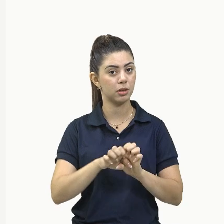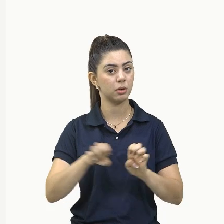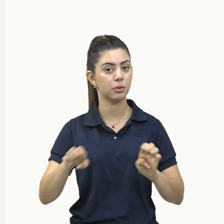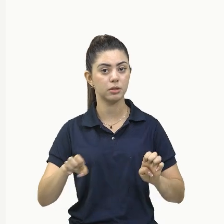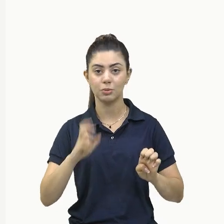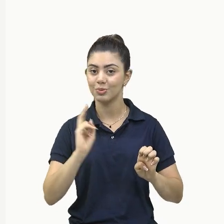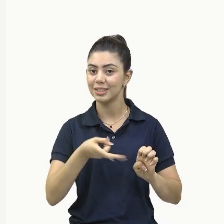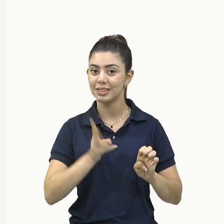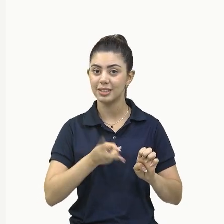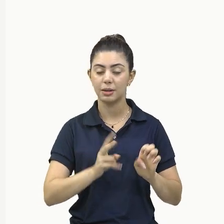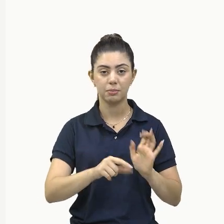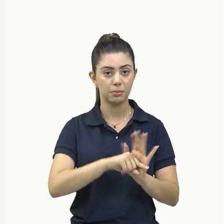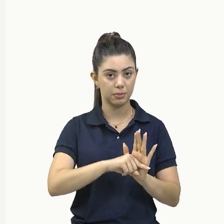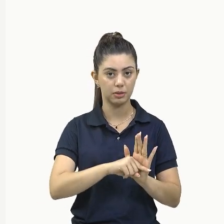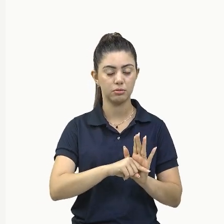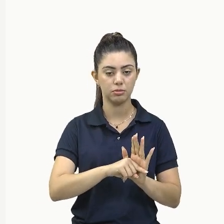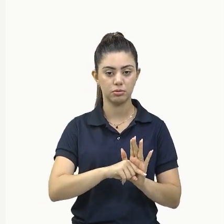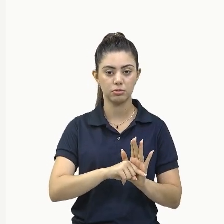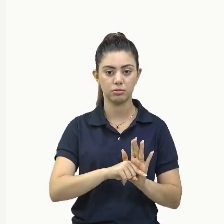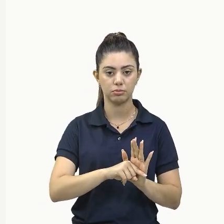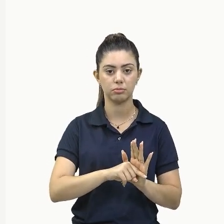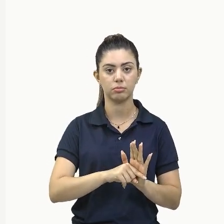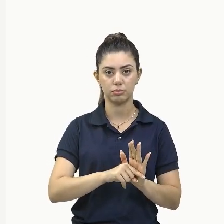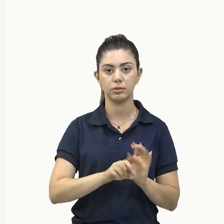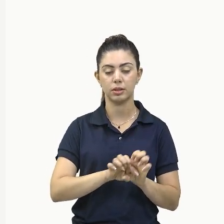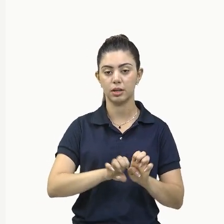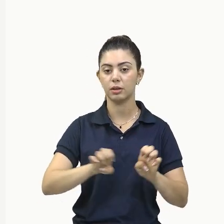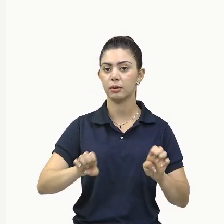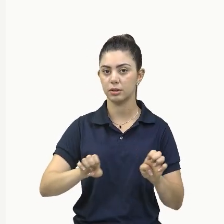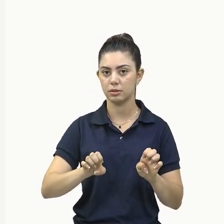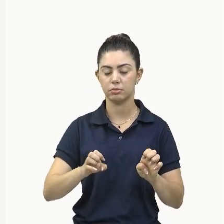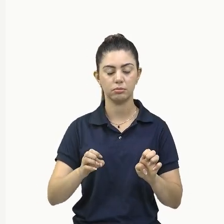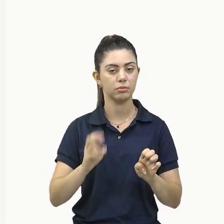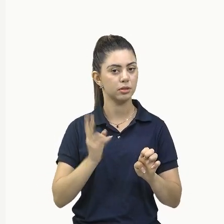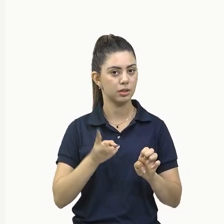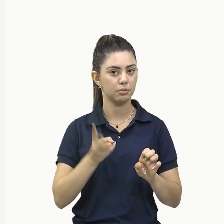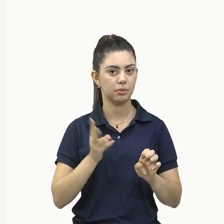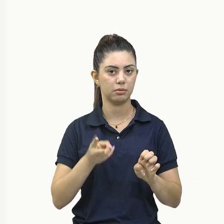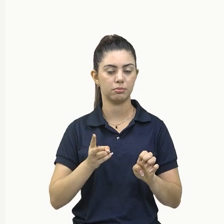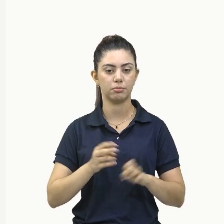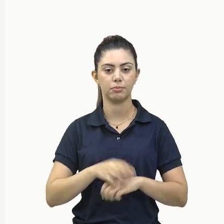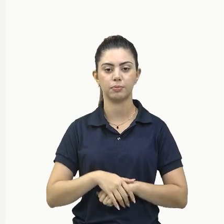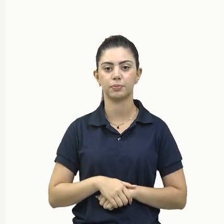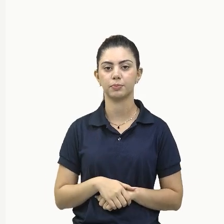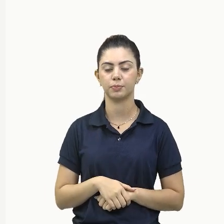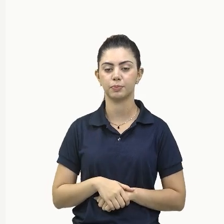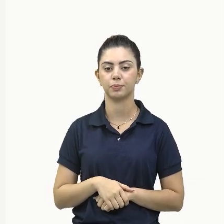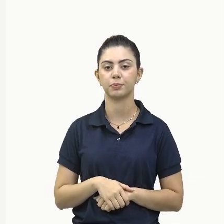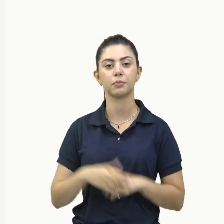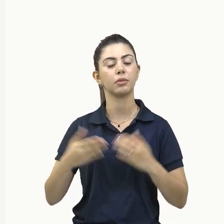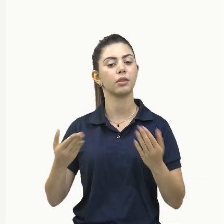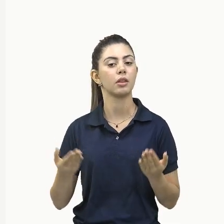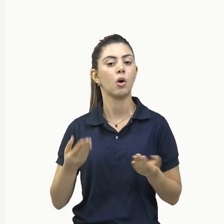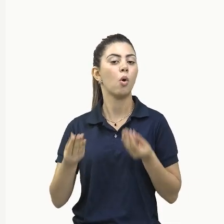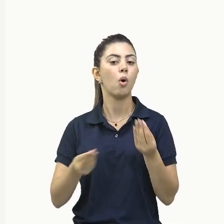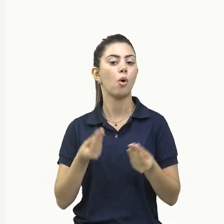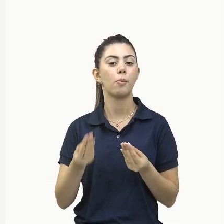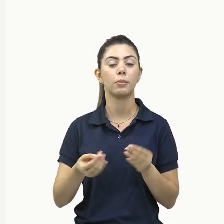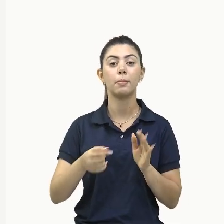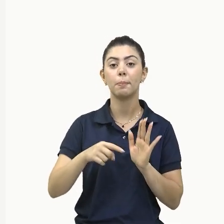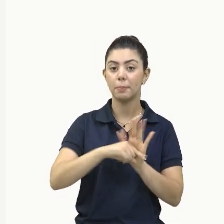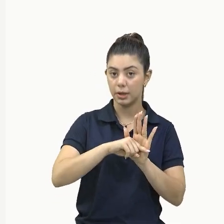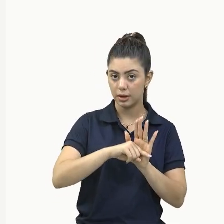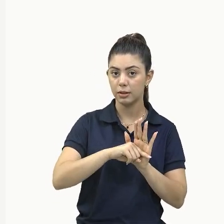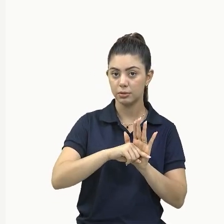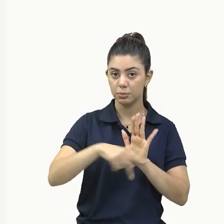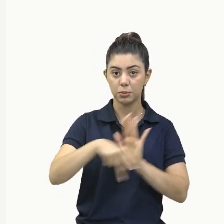tá? Do T vértice, ou do vértice de uma parábola. Então, nós vamos ter aqui esse menos, né,